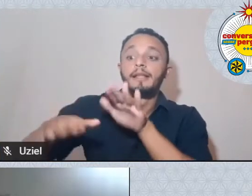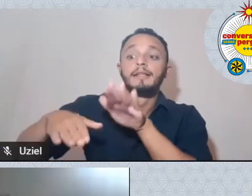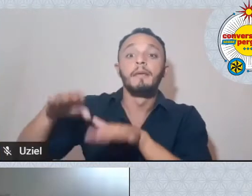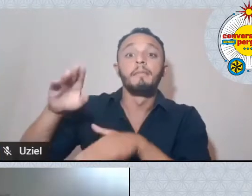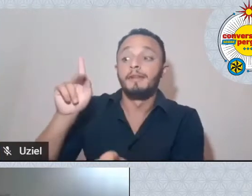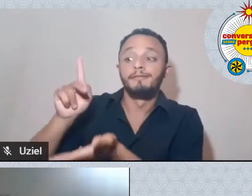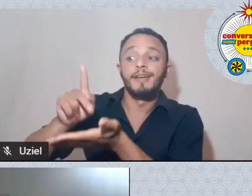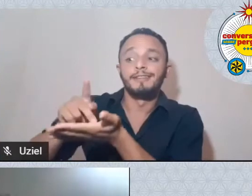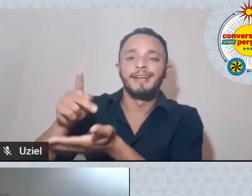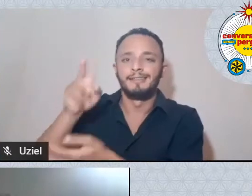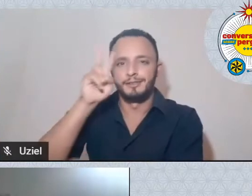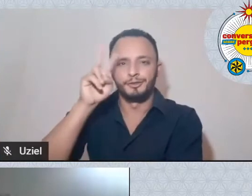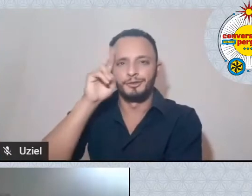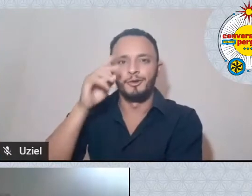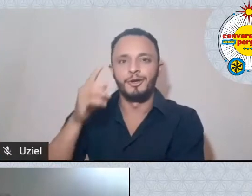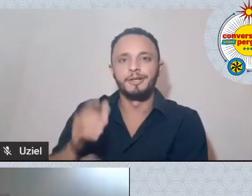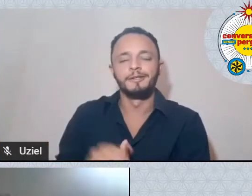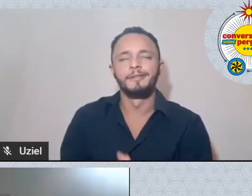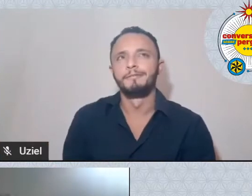né?